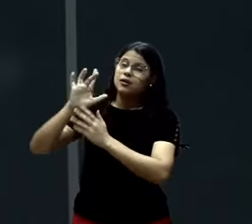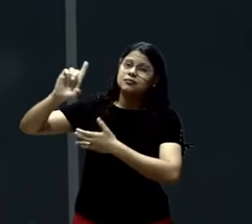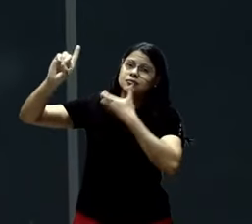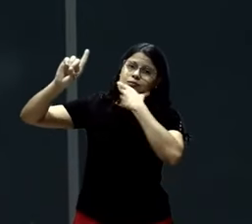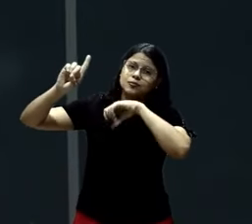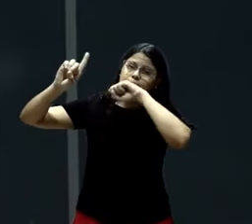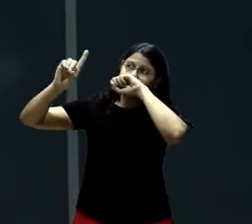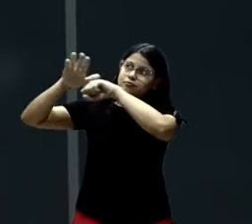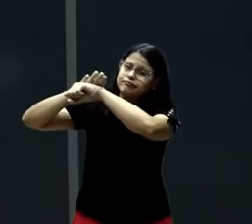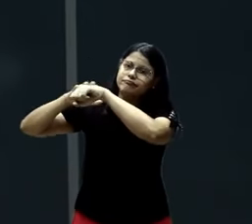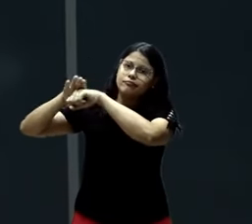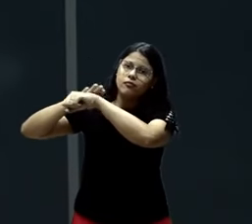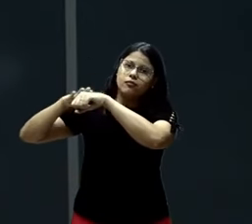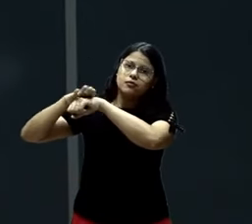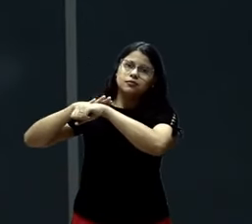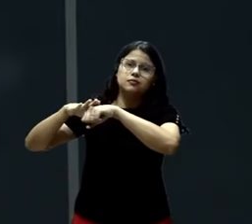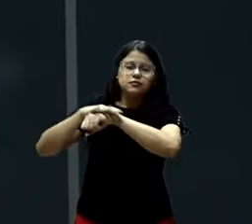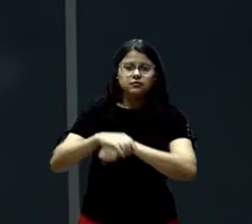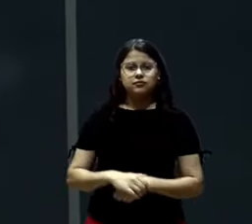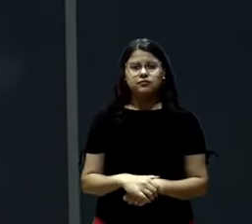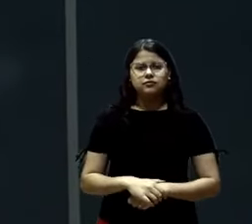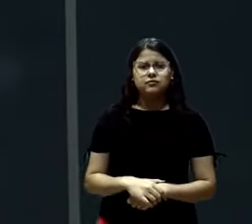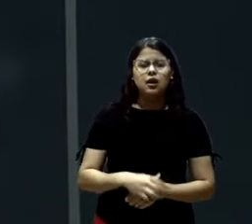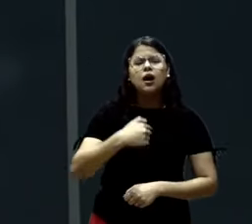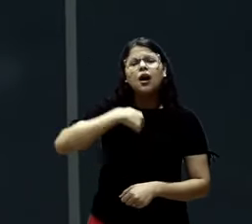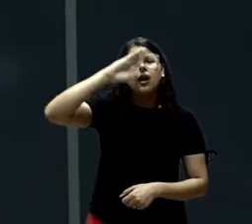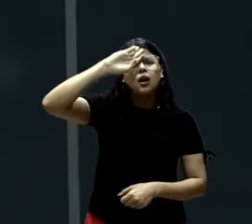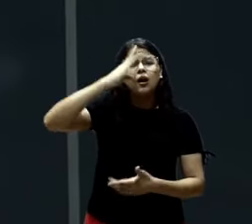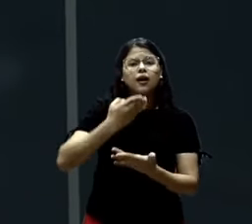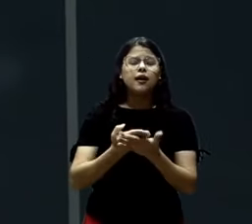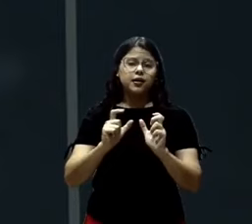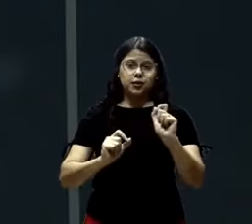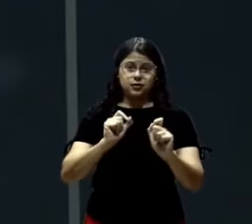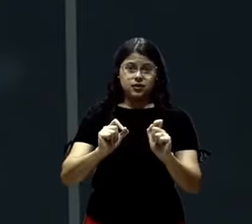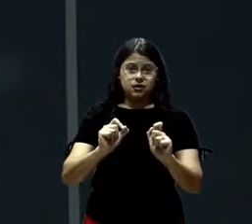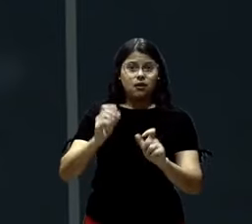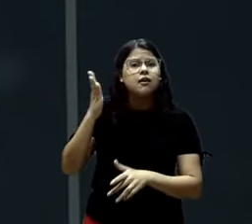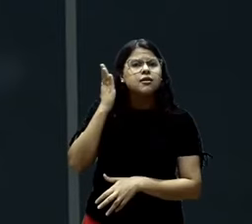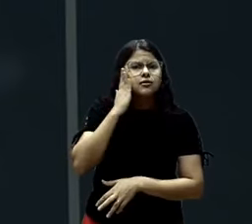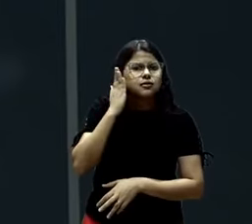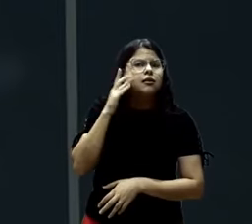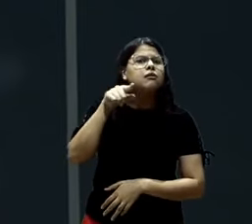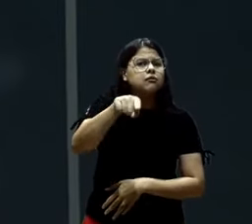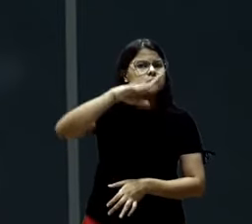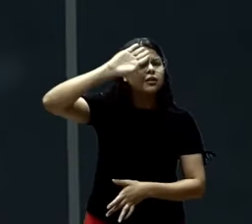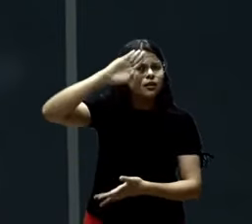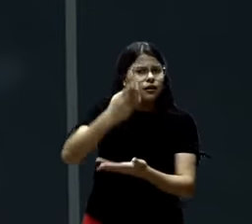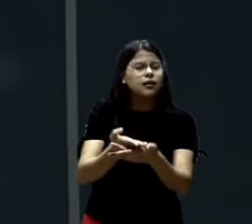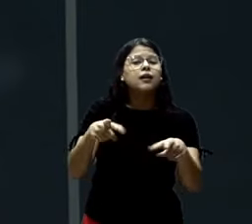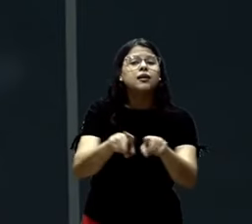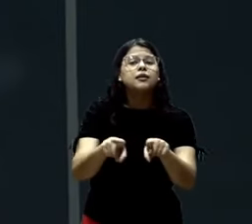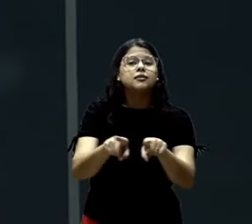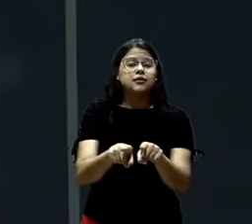Pai. Eu creio, e eu sei que você também crê,